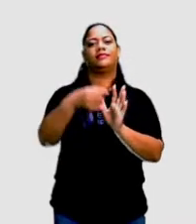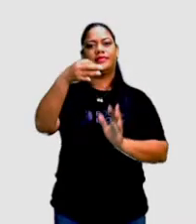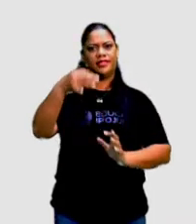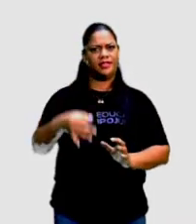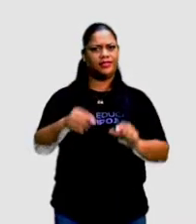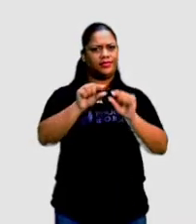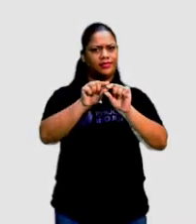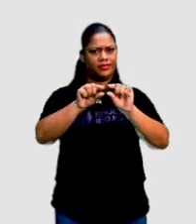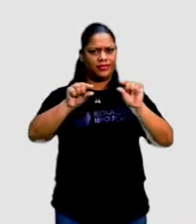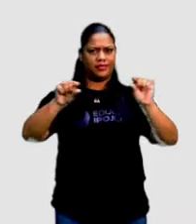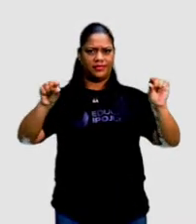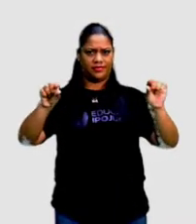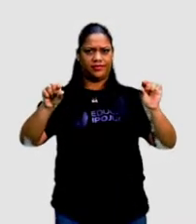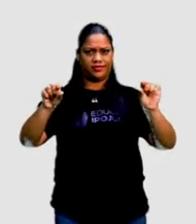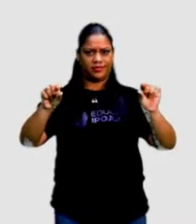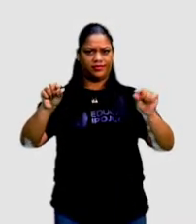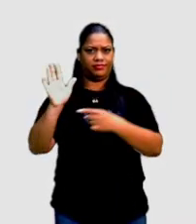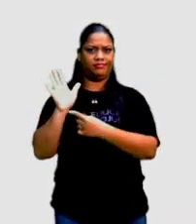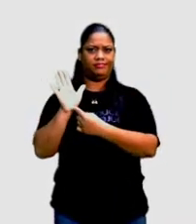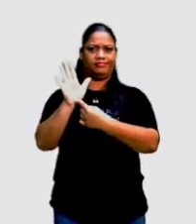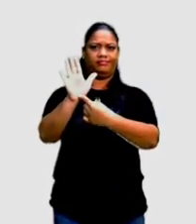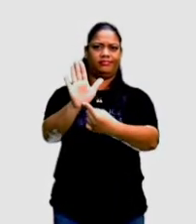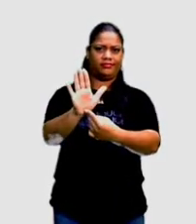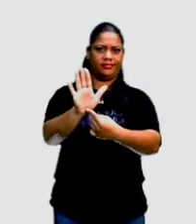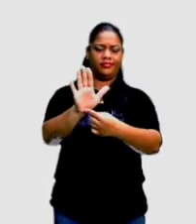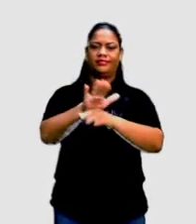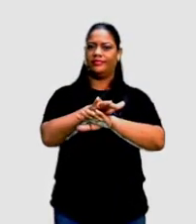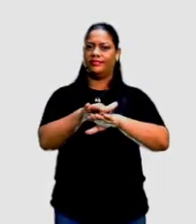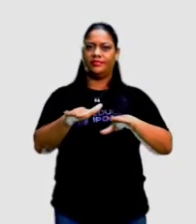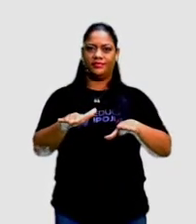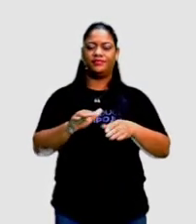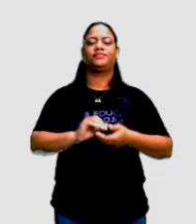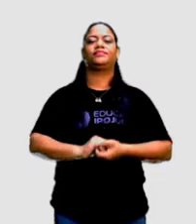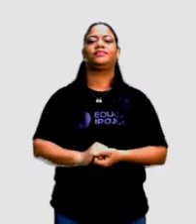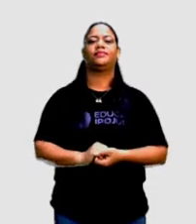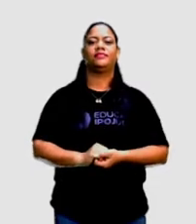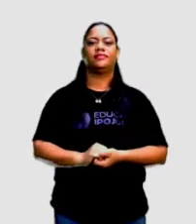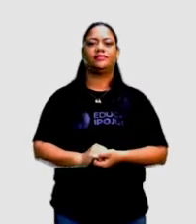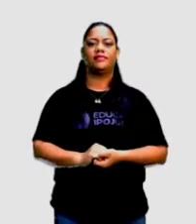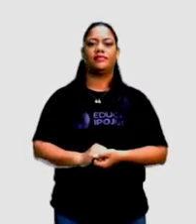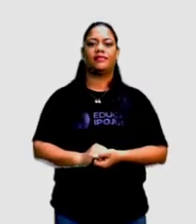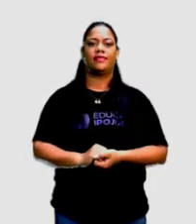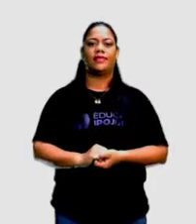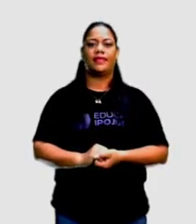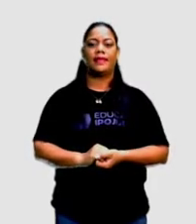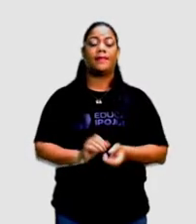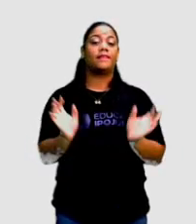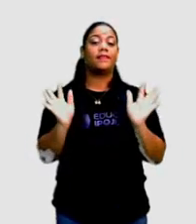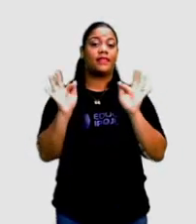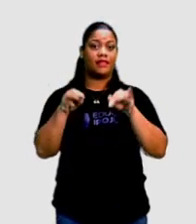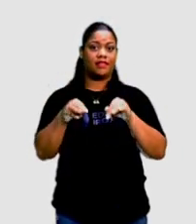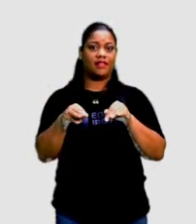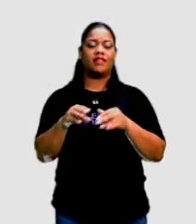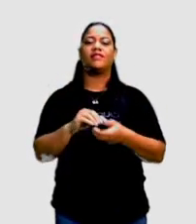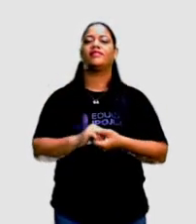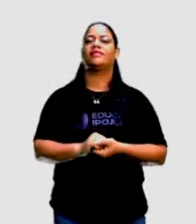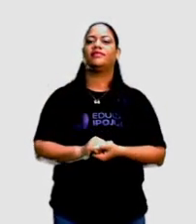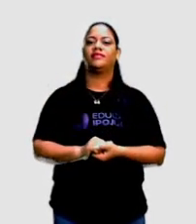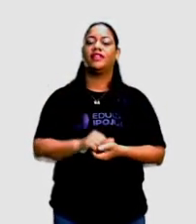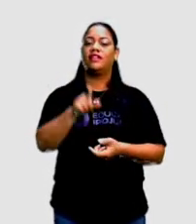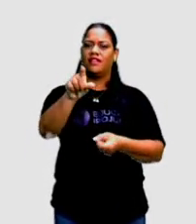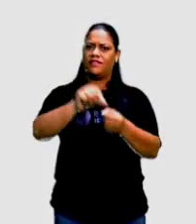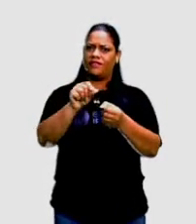Uma frase declarativa, ponto final. E o pai, ó, para finalizar frases imperativas,